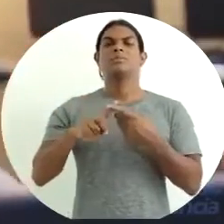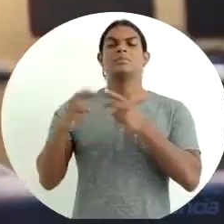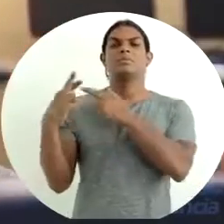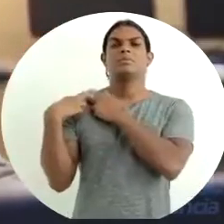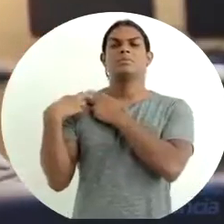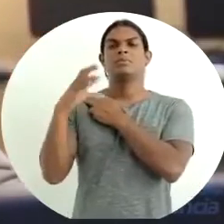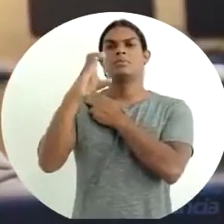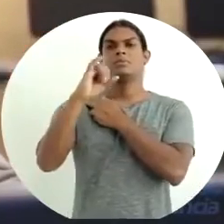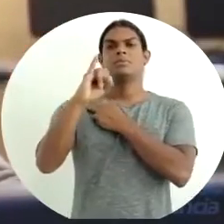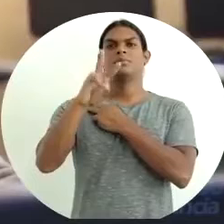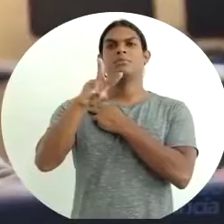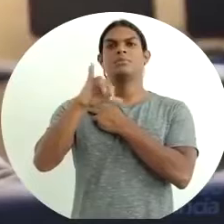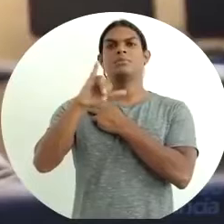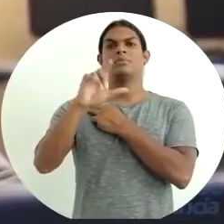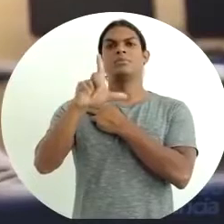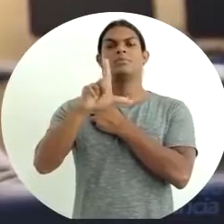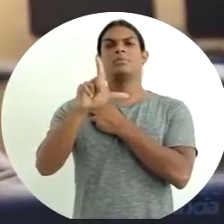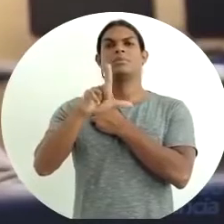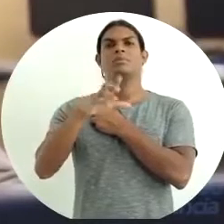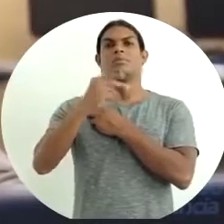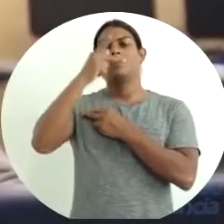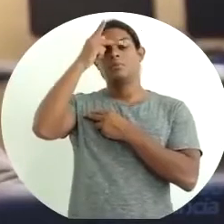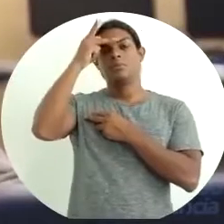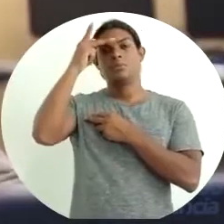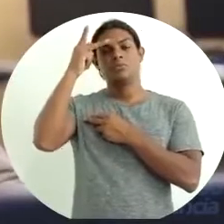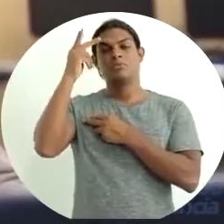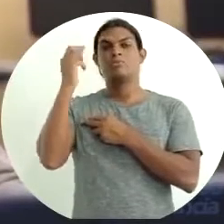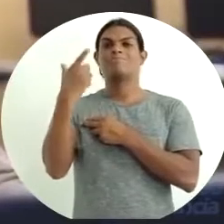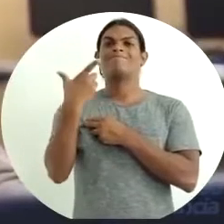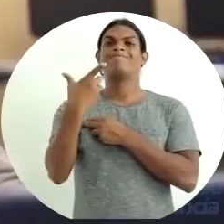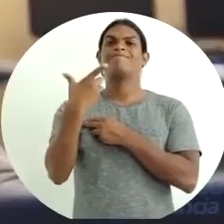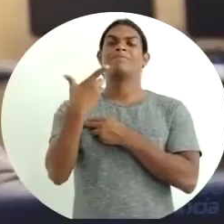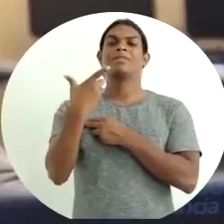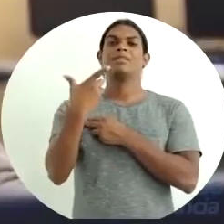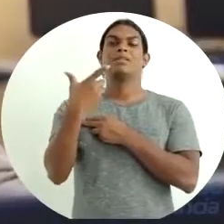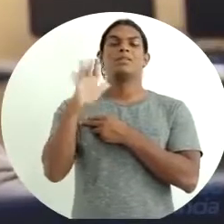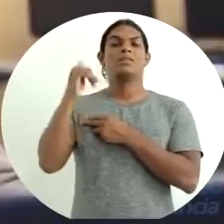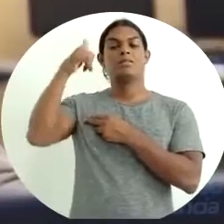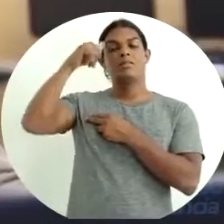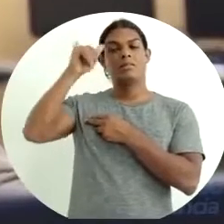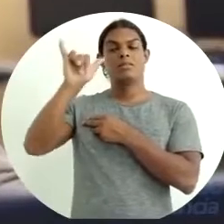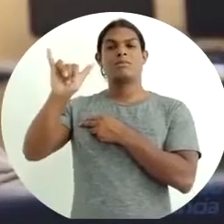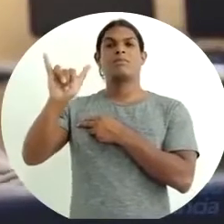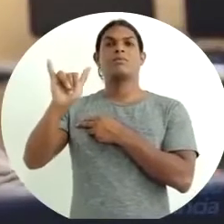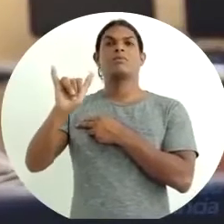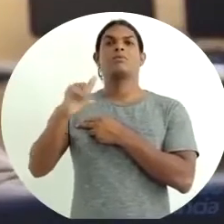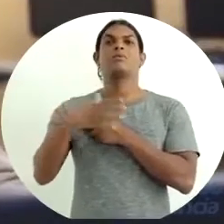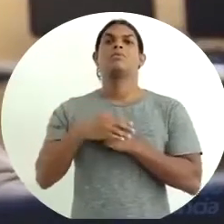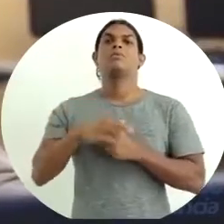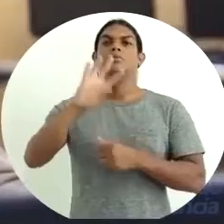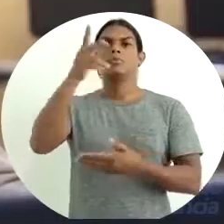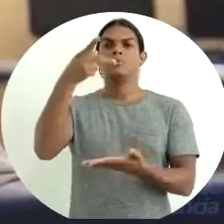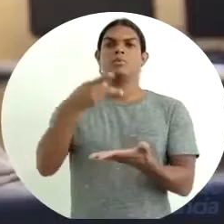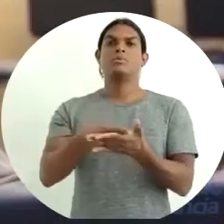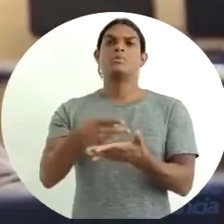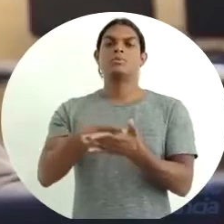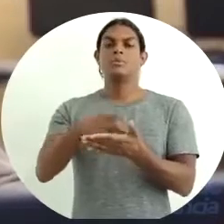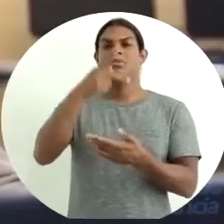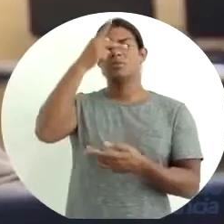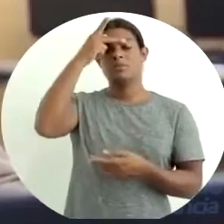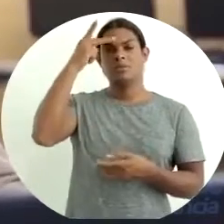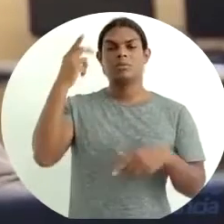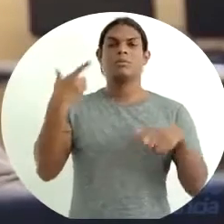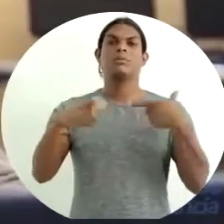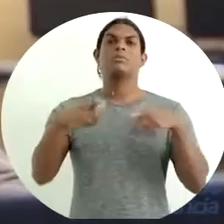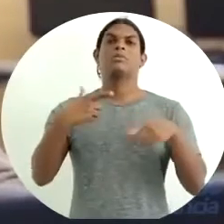que é daquele que provocou, ou aquele que não tomou providência para que o acidente não tivesse ocorrido, que é o empregador, no caso, ou que seja terceiros,